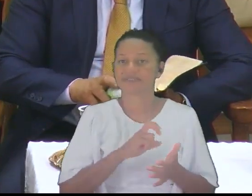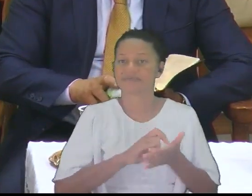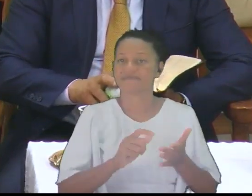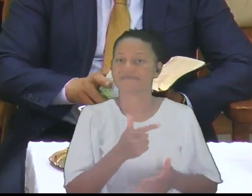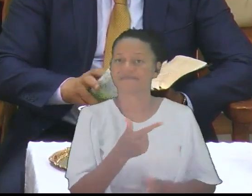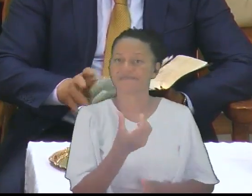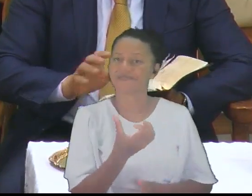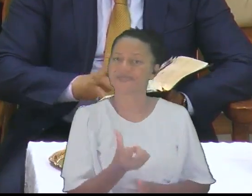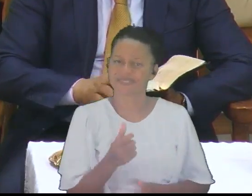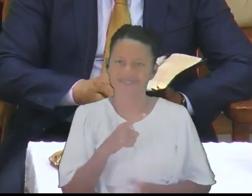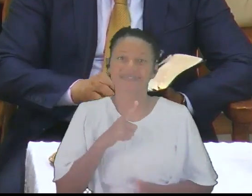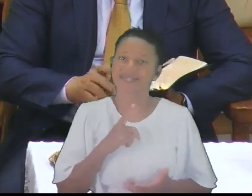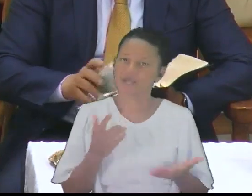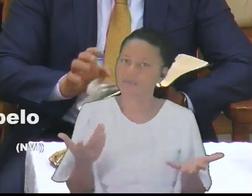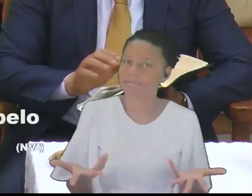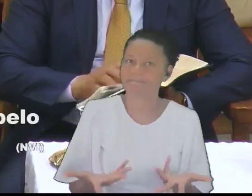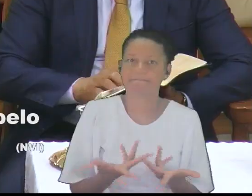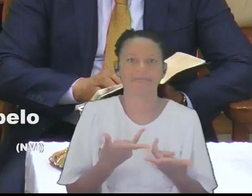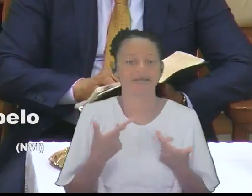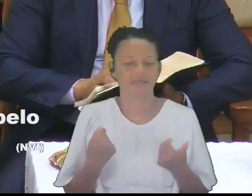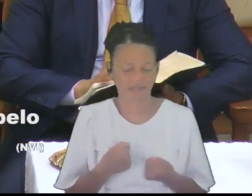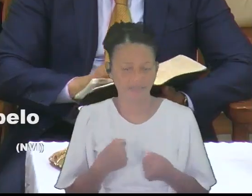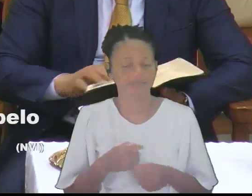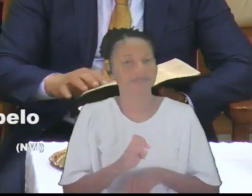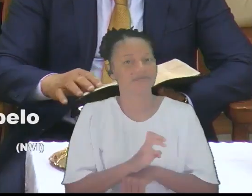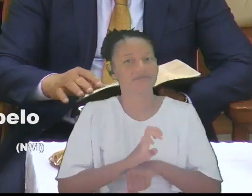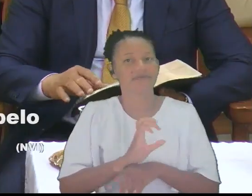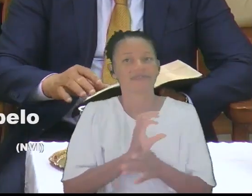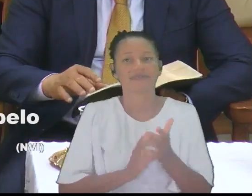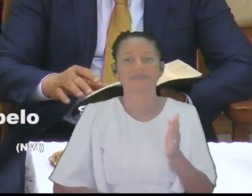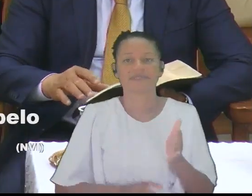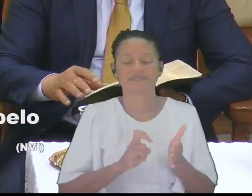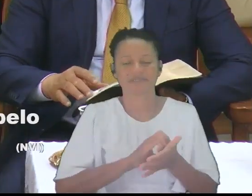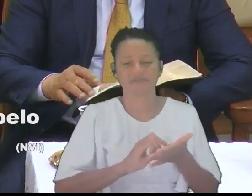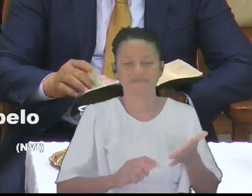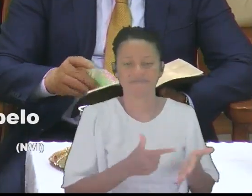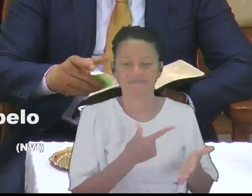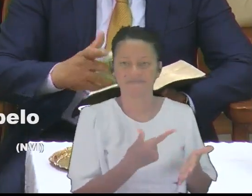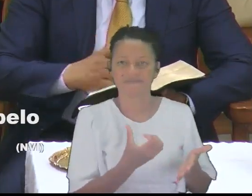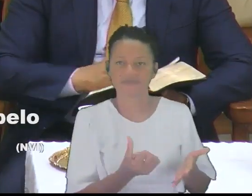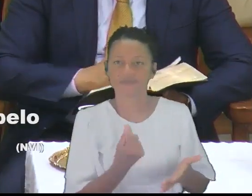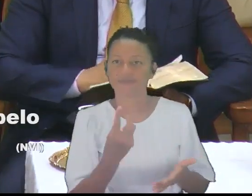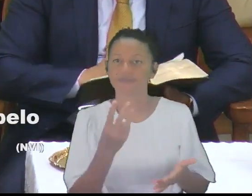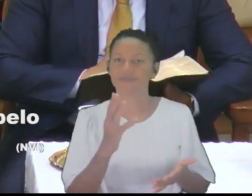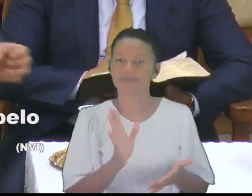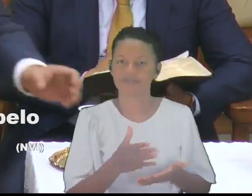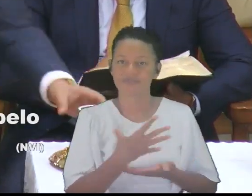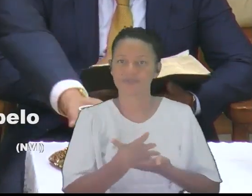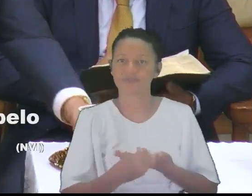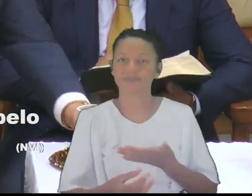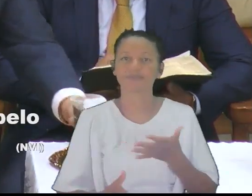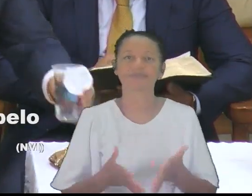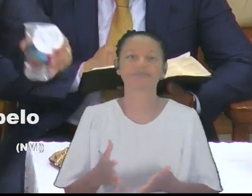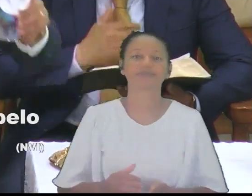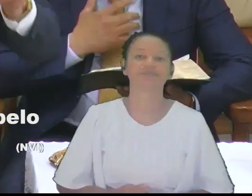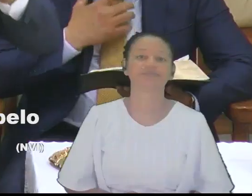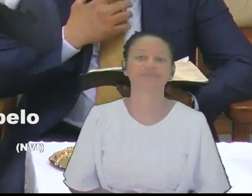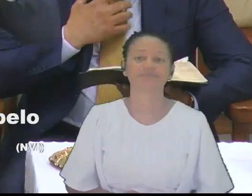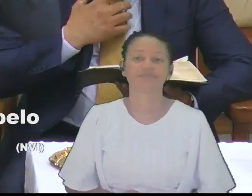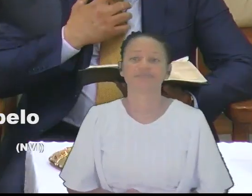uma coisa maravilhosa para nós. Efésios 5 e 26. Todo mundo leia. 1, 2, 3.